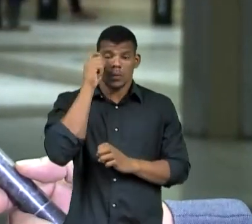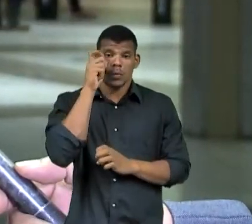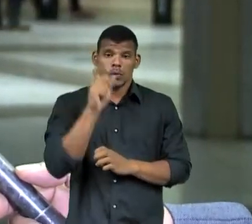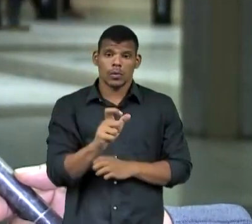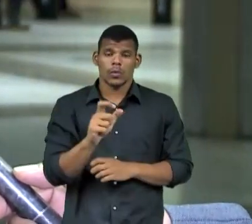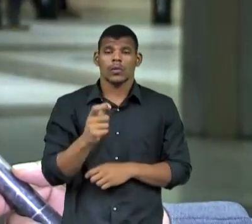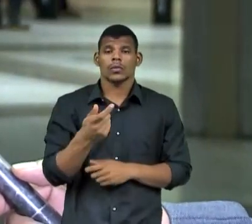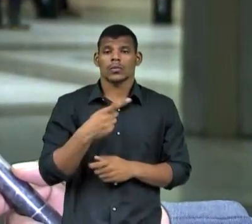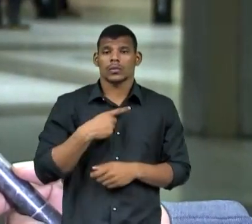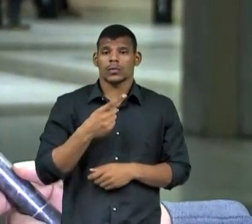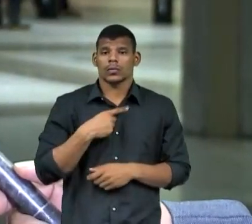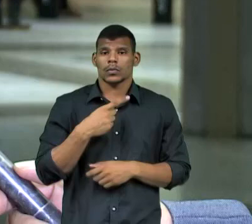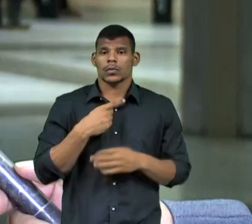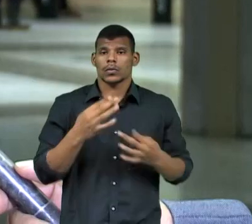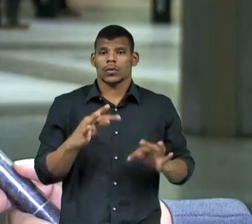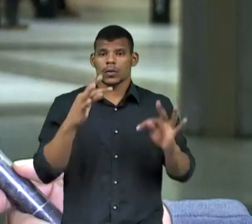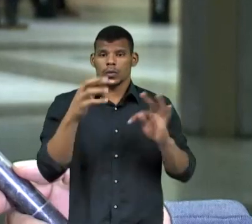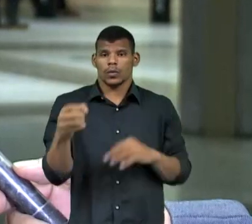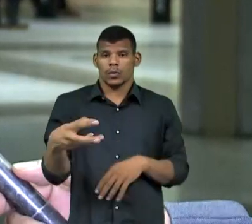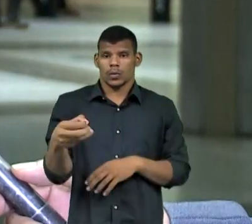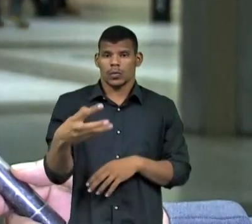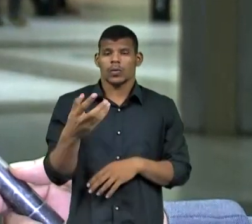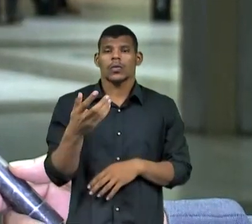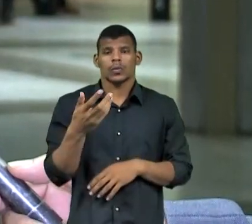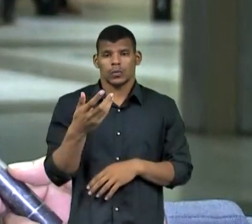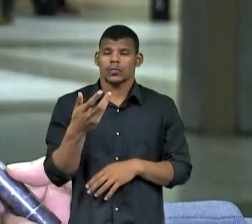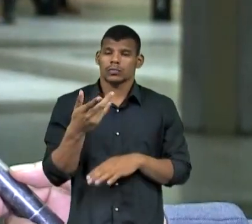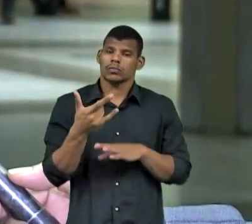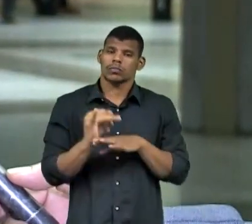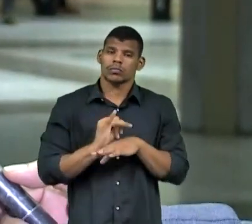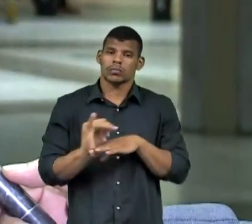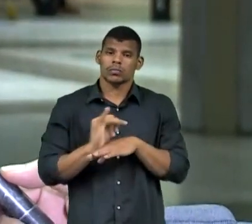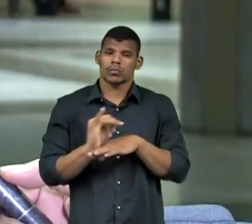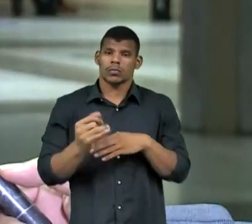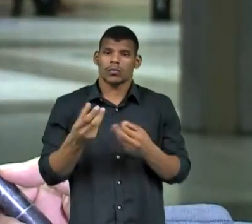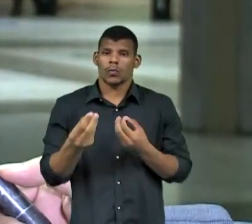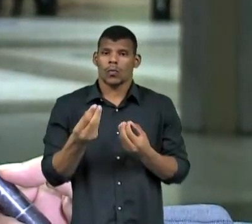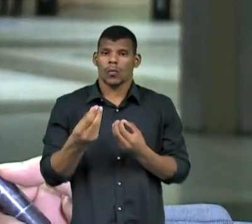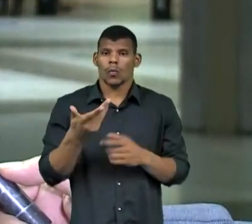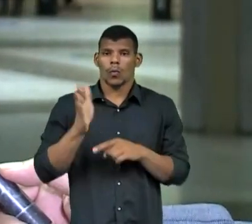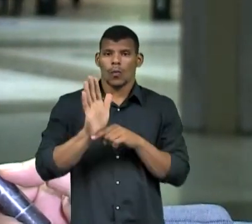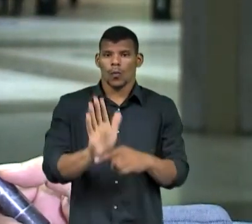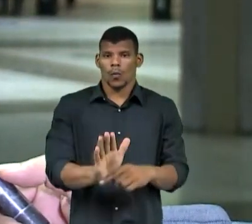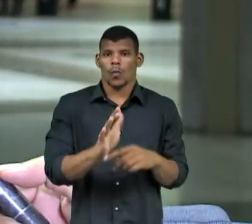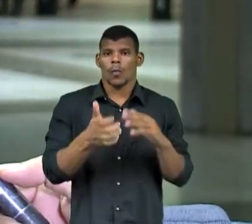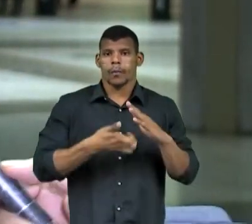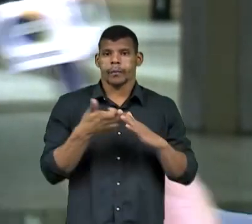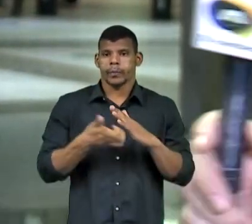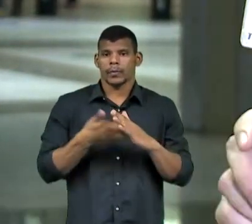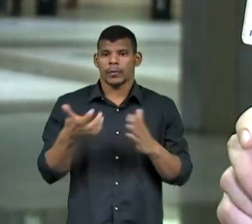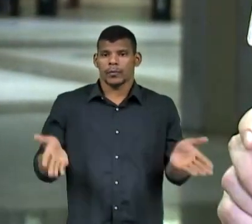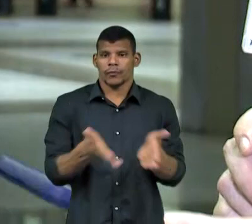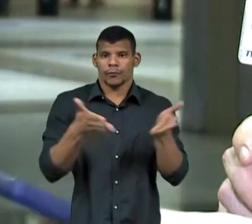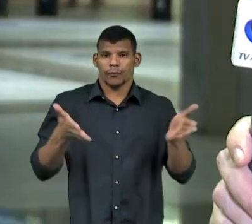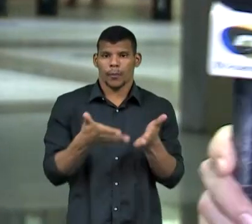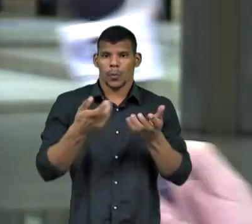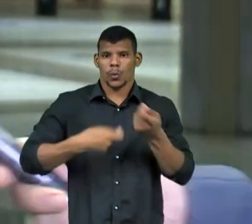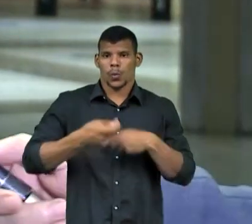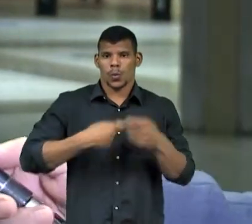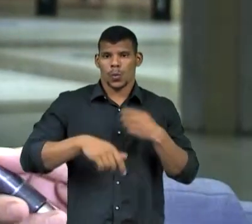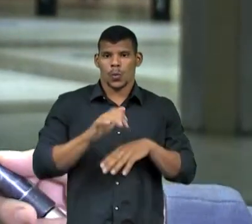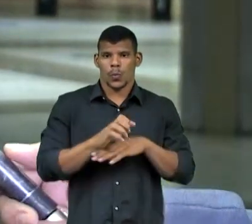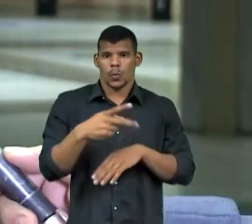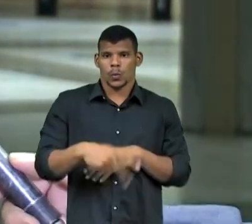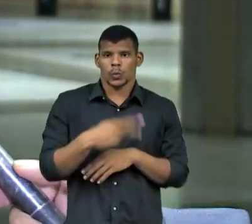trazer tecnologia para os seus negócios. De que forma realmente isso pode gerar um impacto, gerando empregos e fomentando a economia do estado? Até quinta-feira, toda